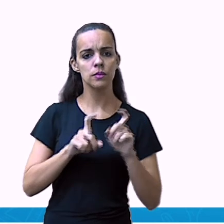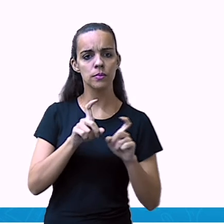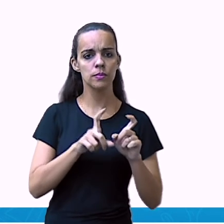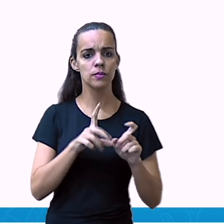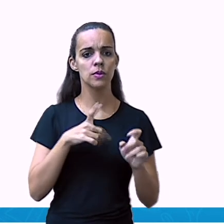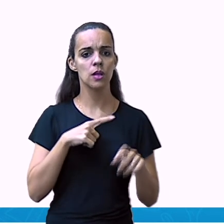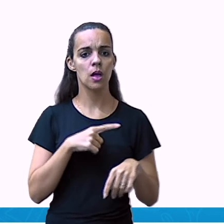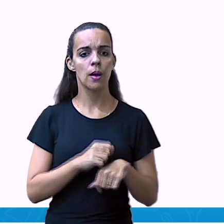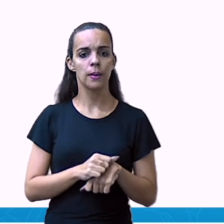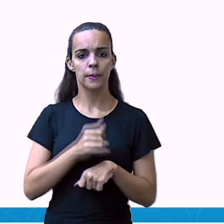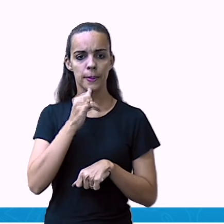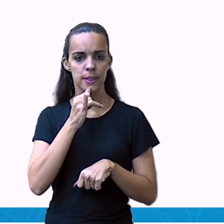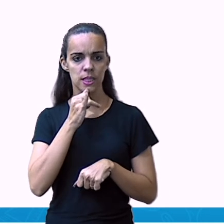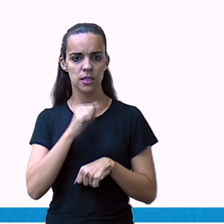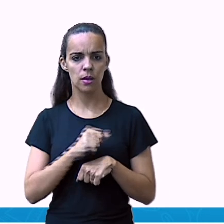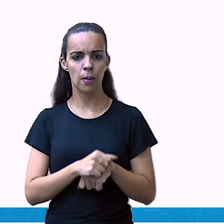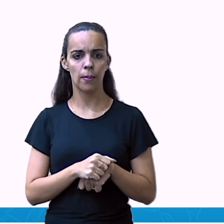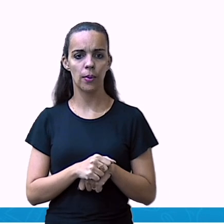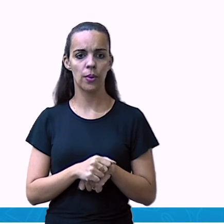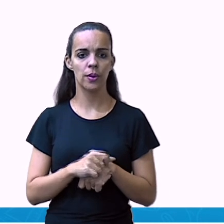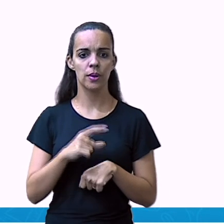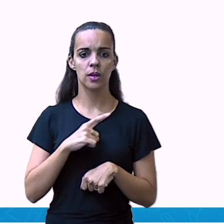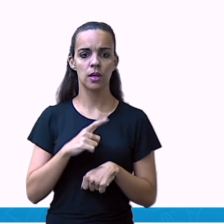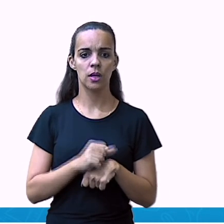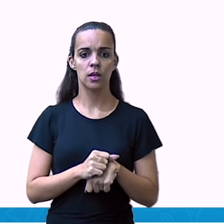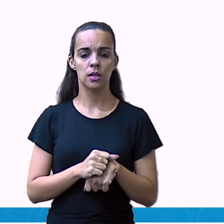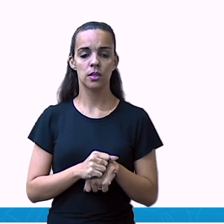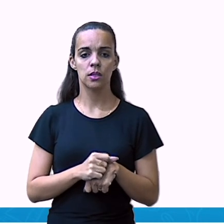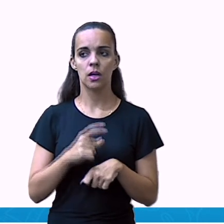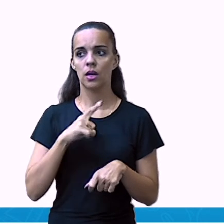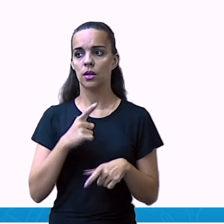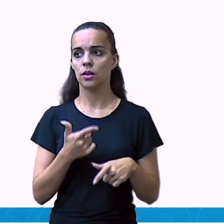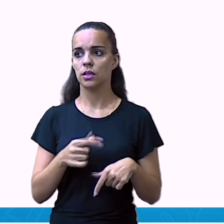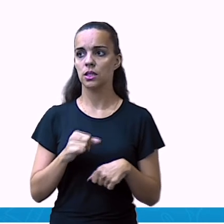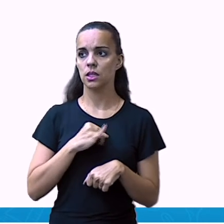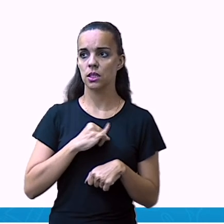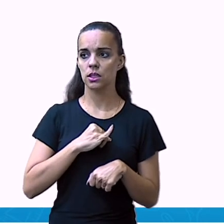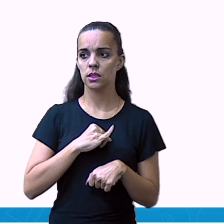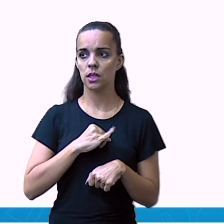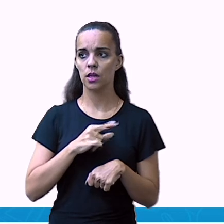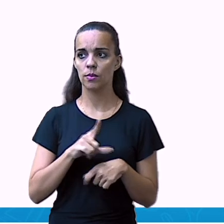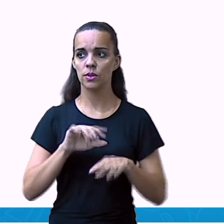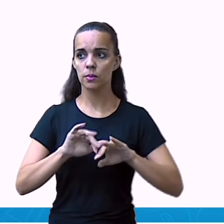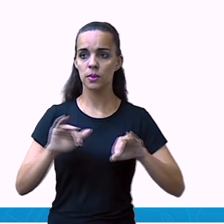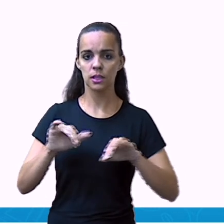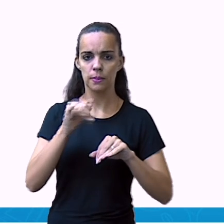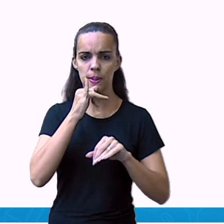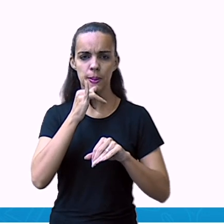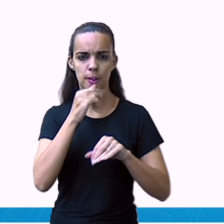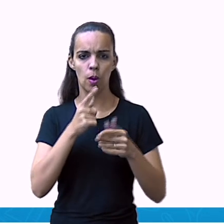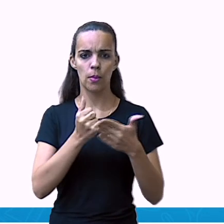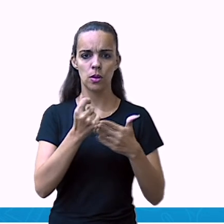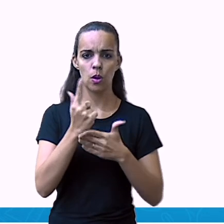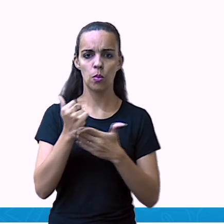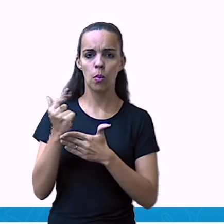feira batata, cebola, alho, abobrinha e laranja.